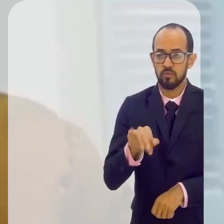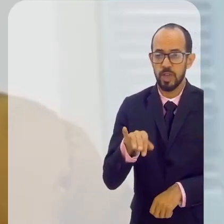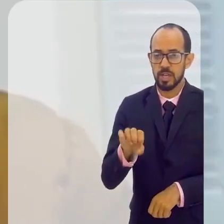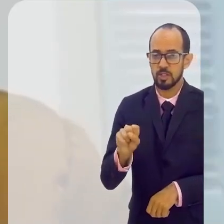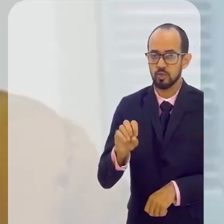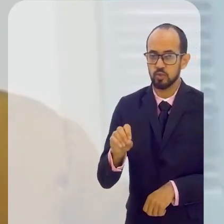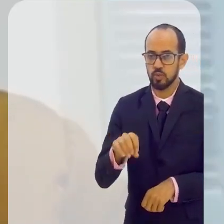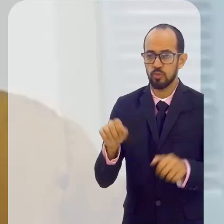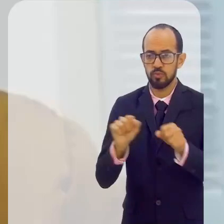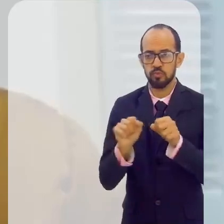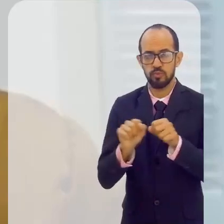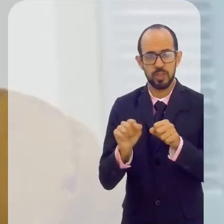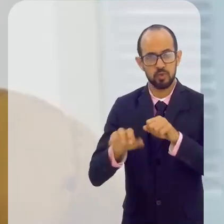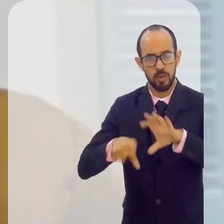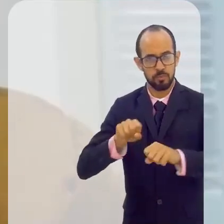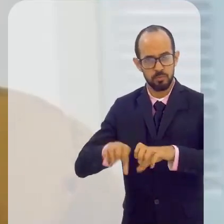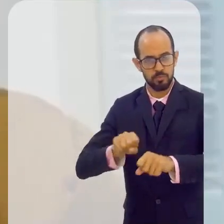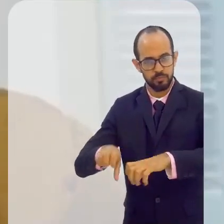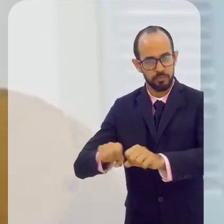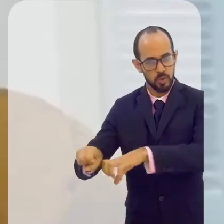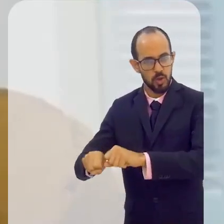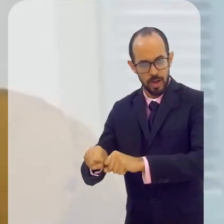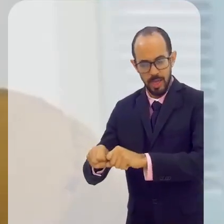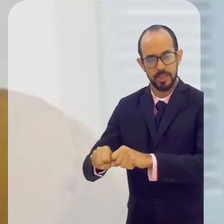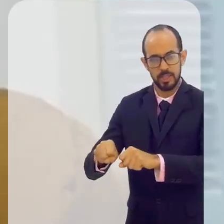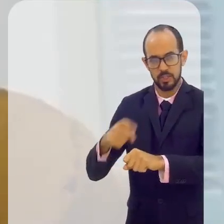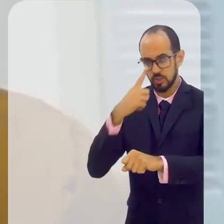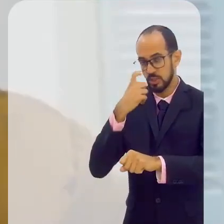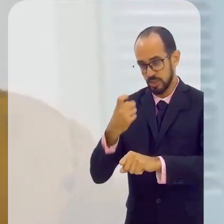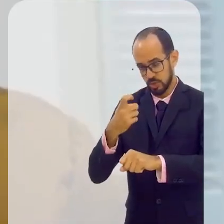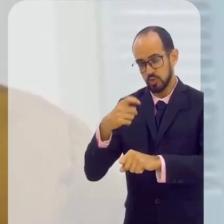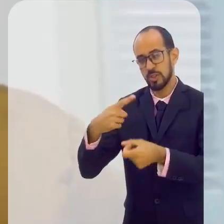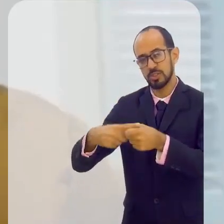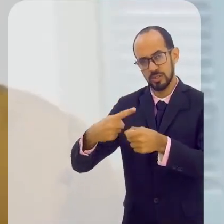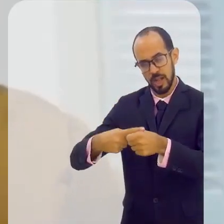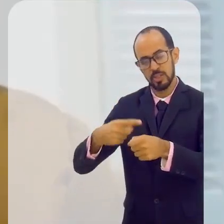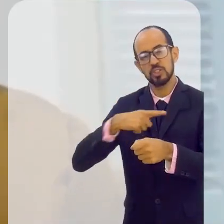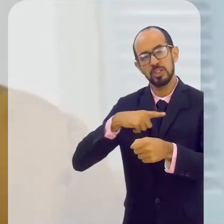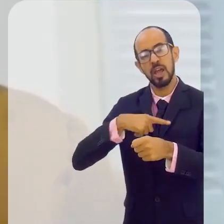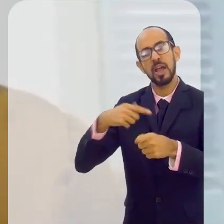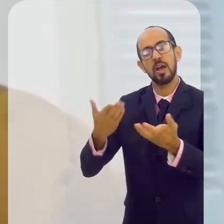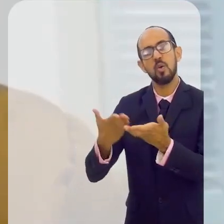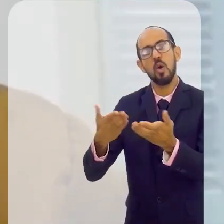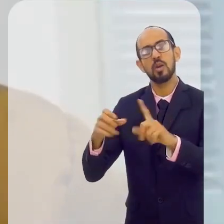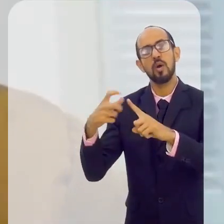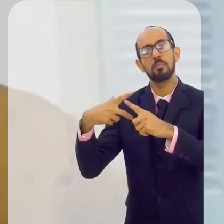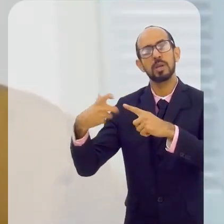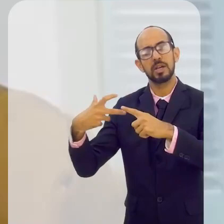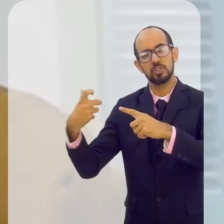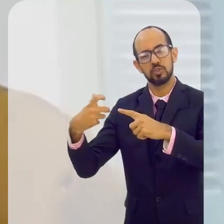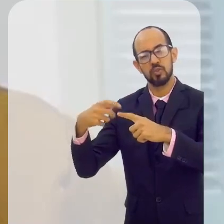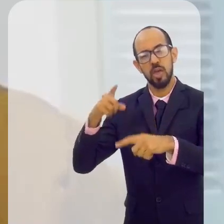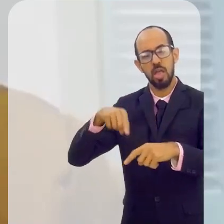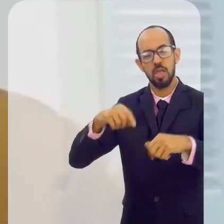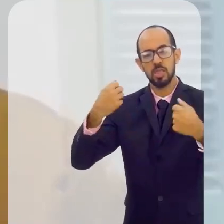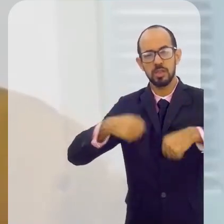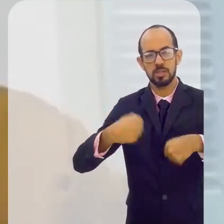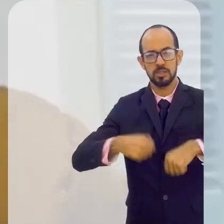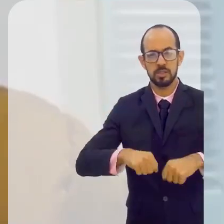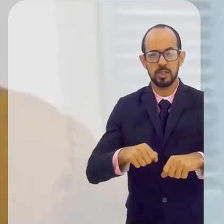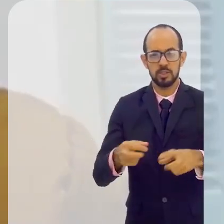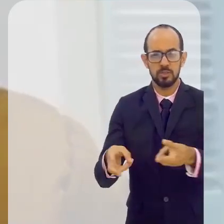Unifesp desenvolveu o um aplicativo, por exemplo, para coleta seletiva da cidade. Então, são várias demandas que a gente